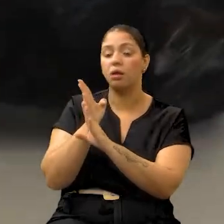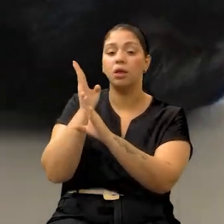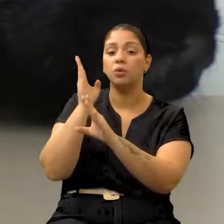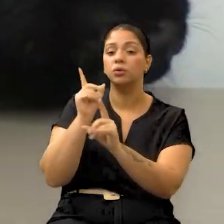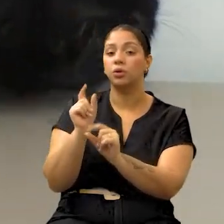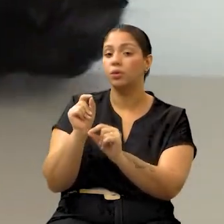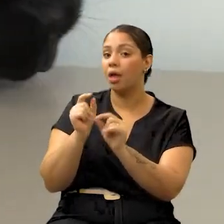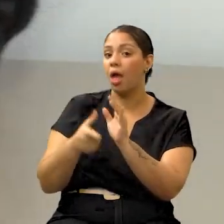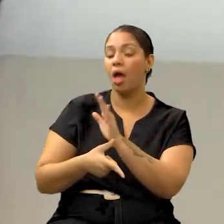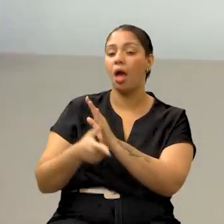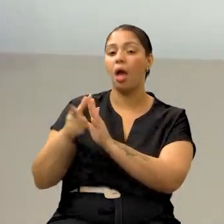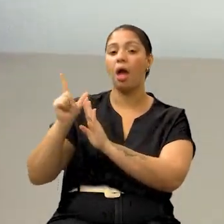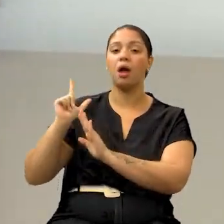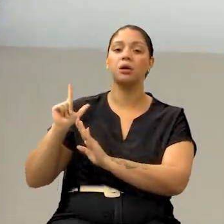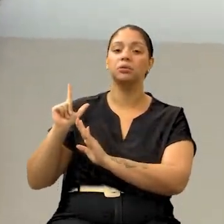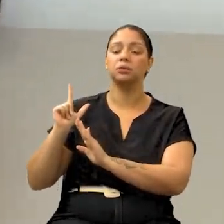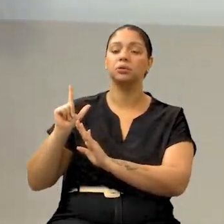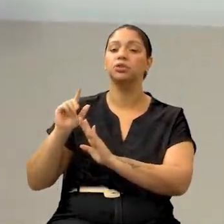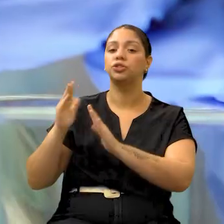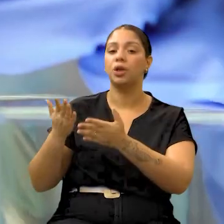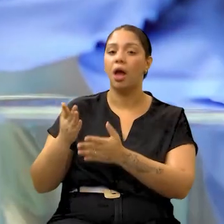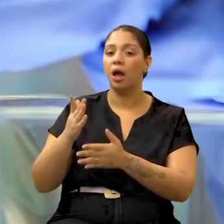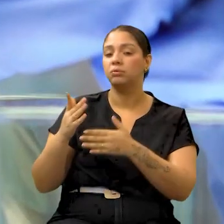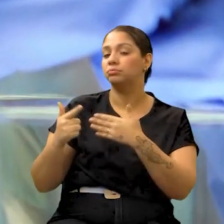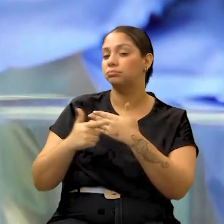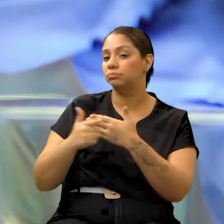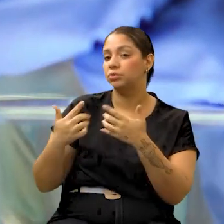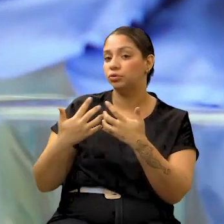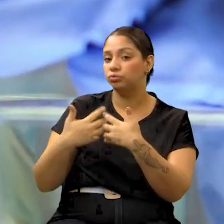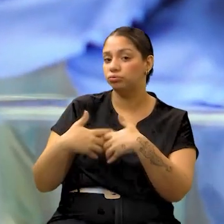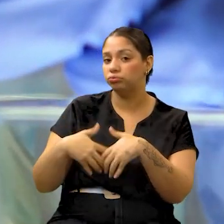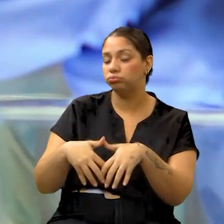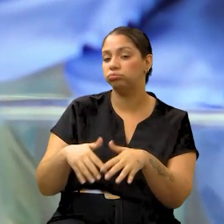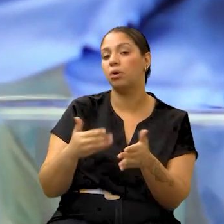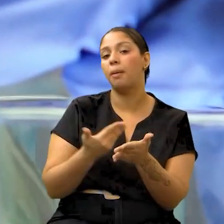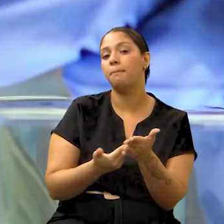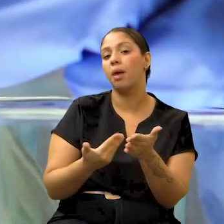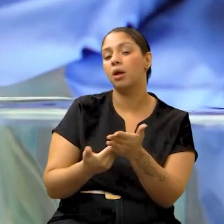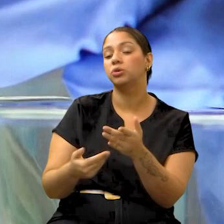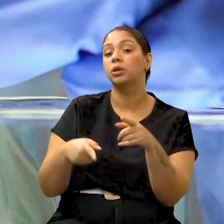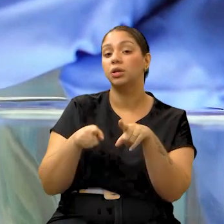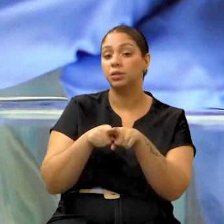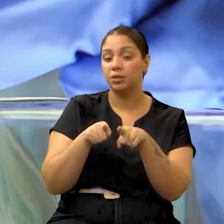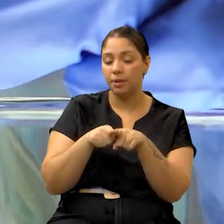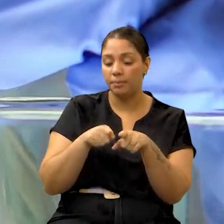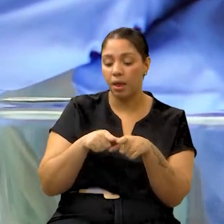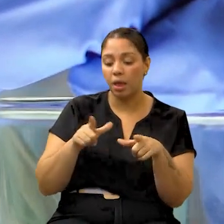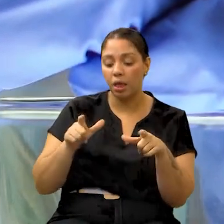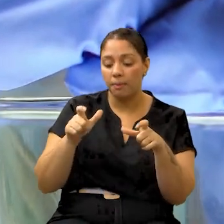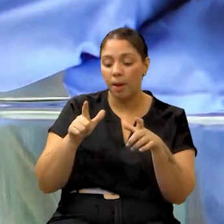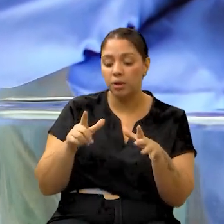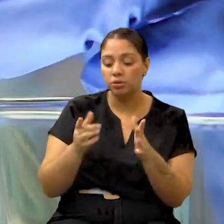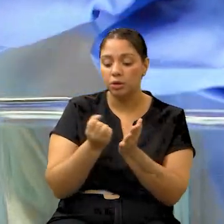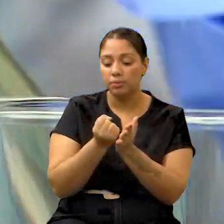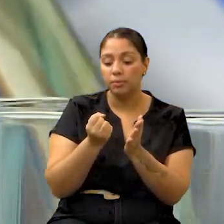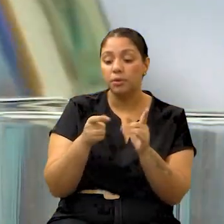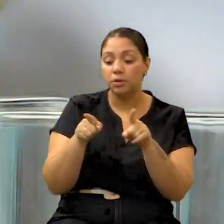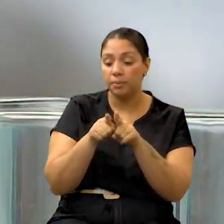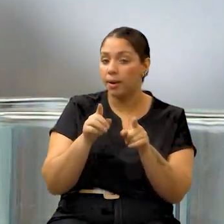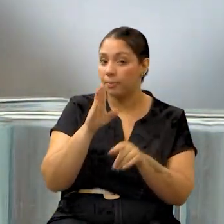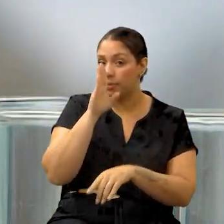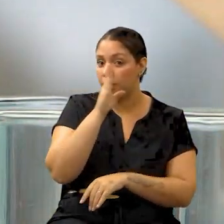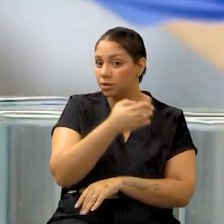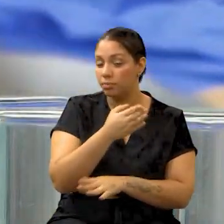detectar de forma mais precoce essa perda da função. São realizados também os exames de imagem, e aí a